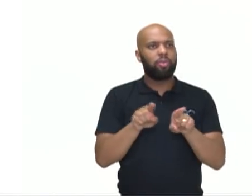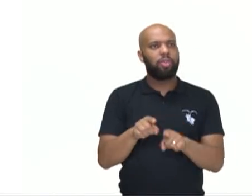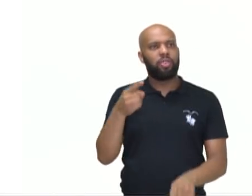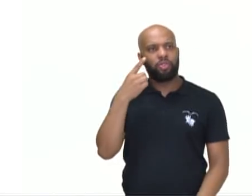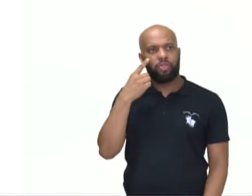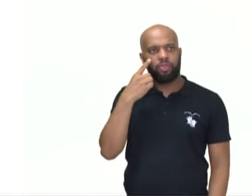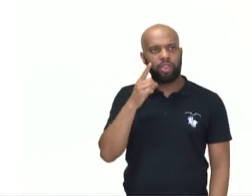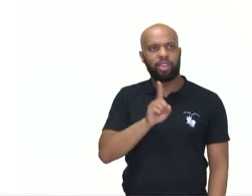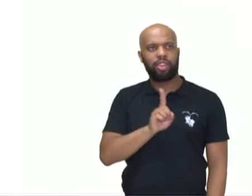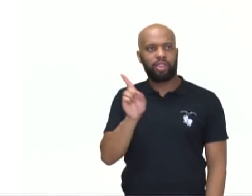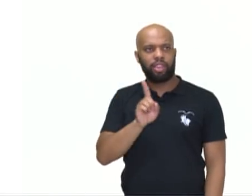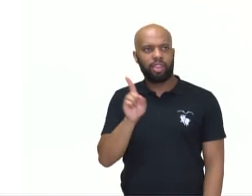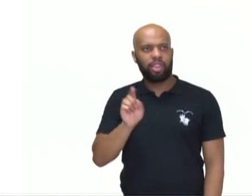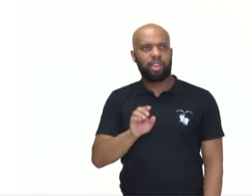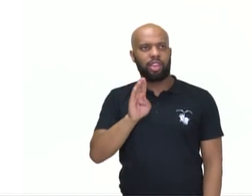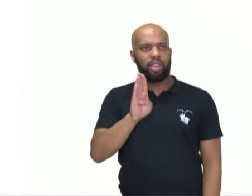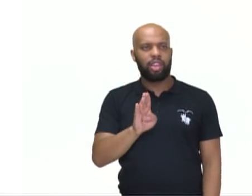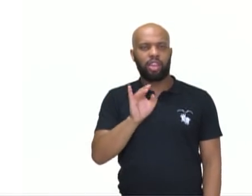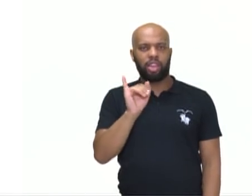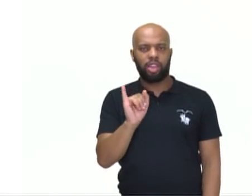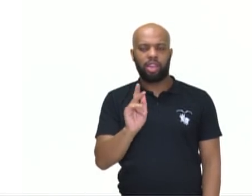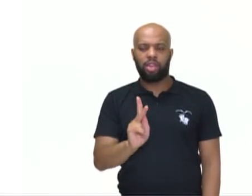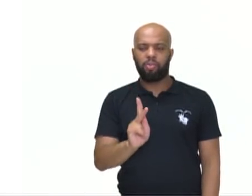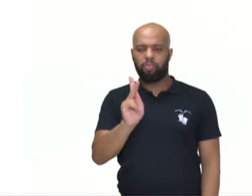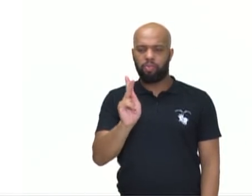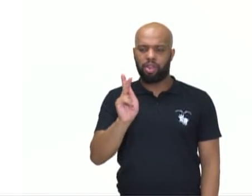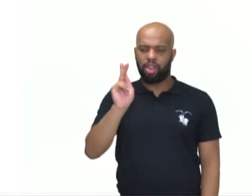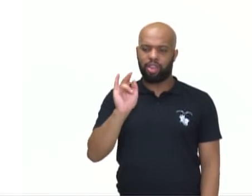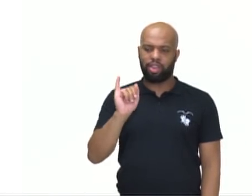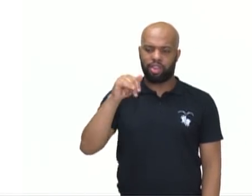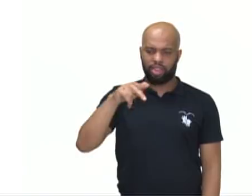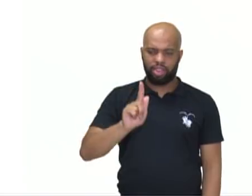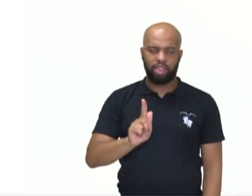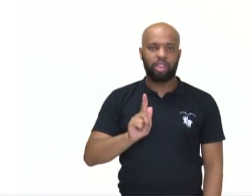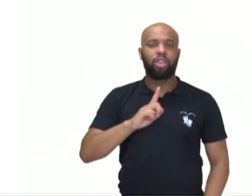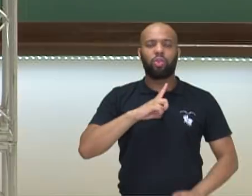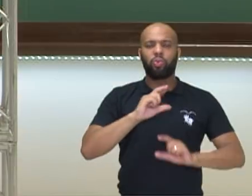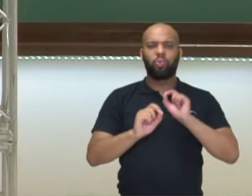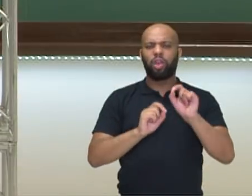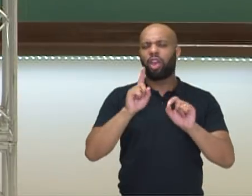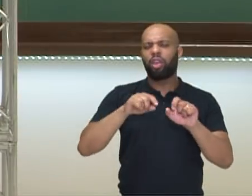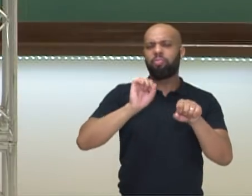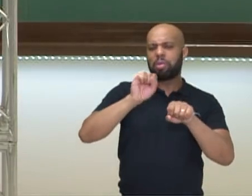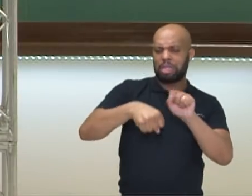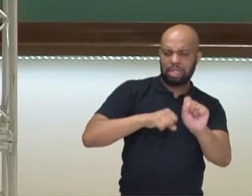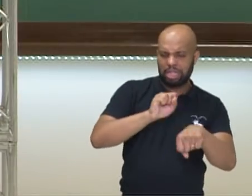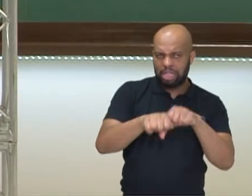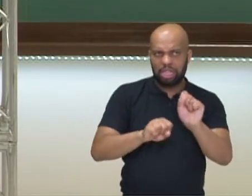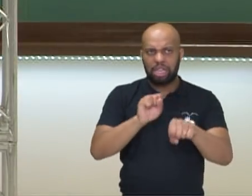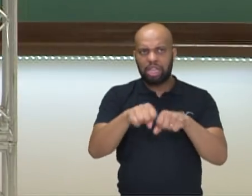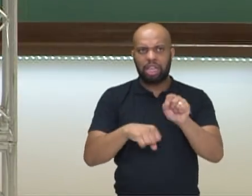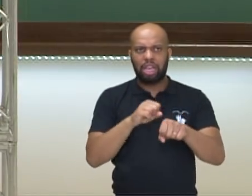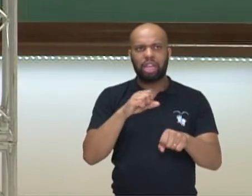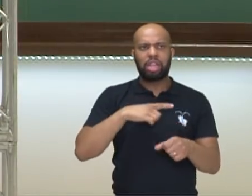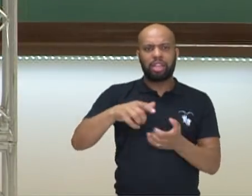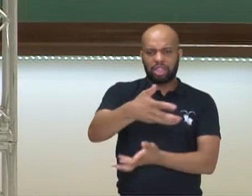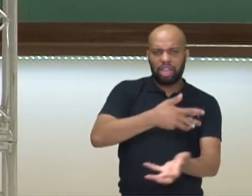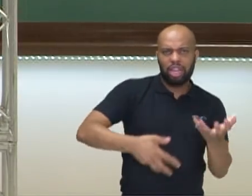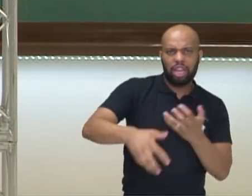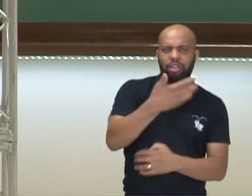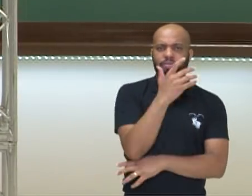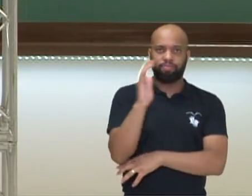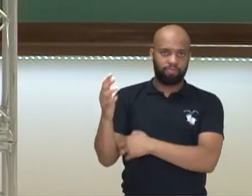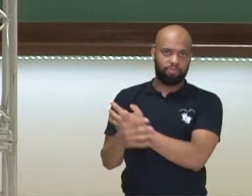Exercise Biking. Olha só que interessante. É uma bicicleta que interage com a realidade